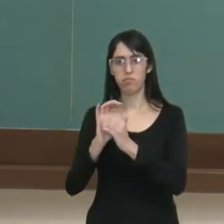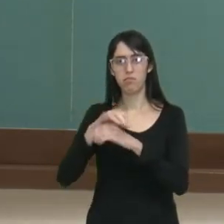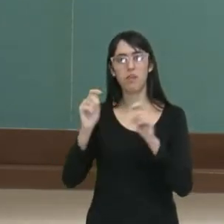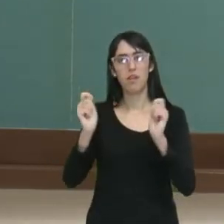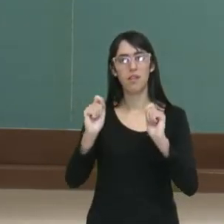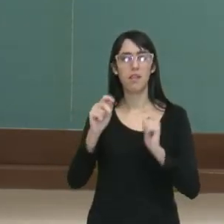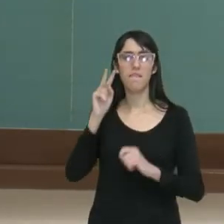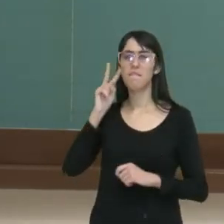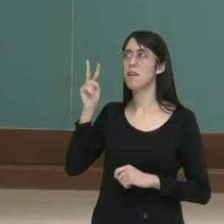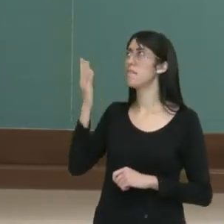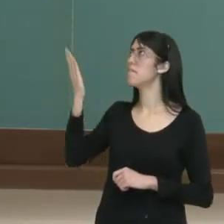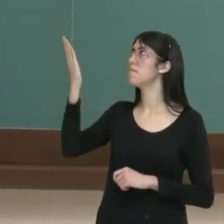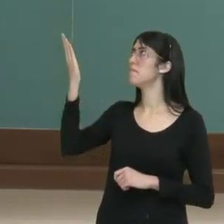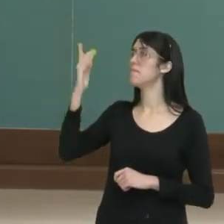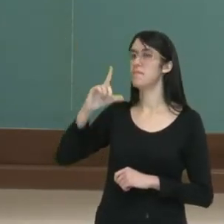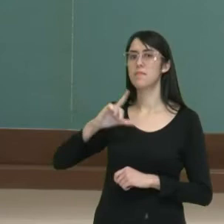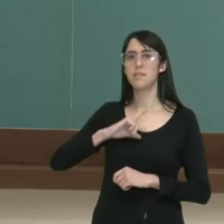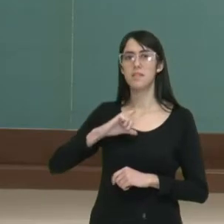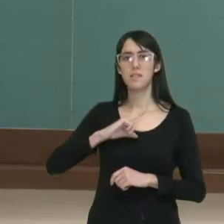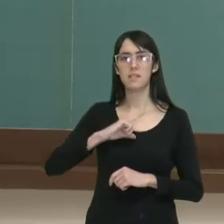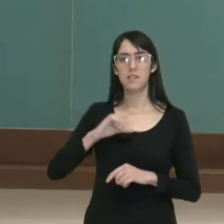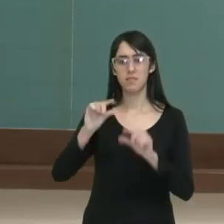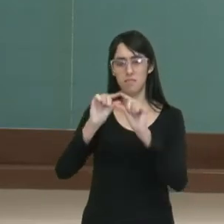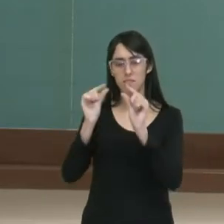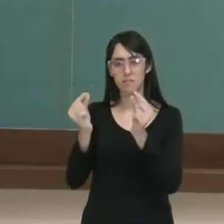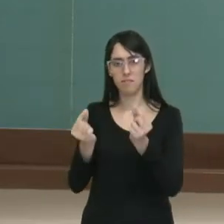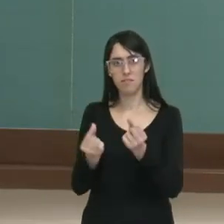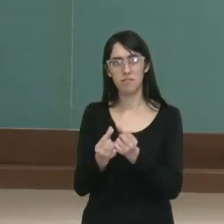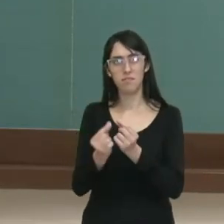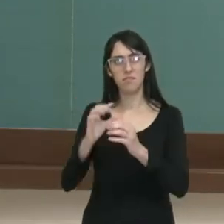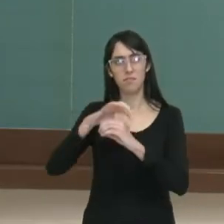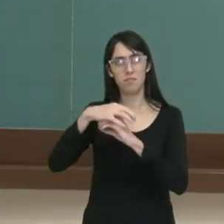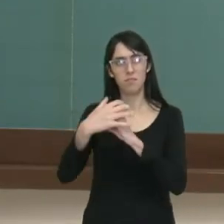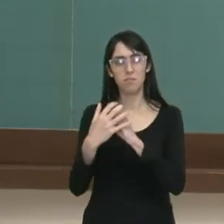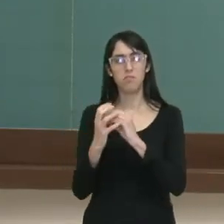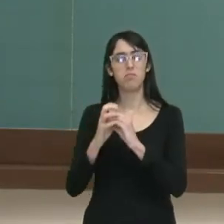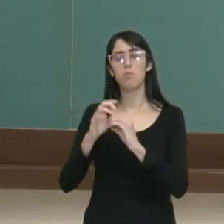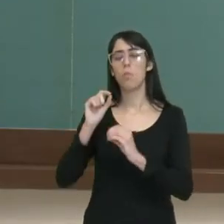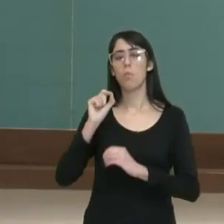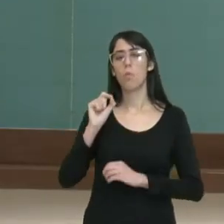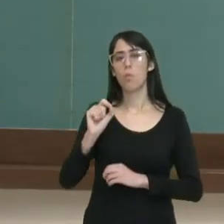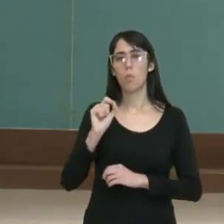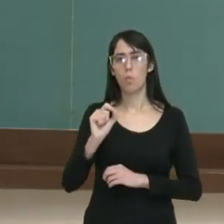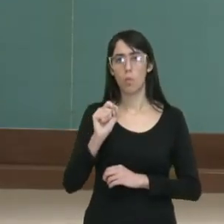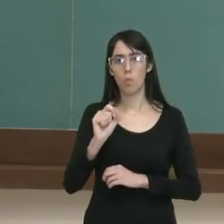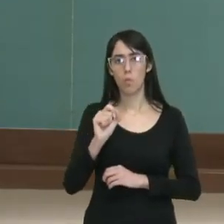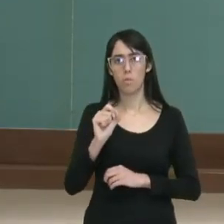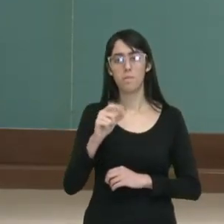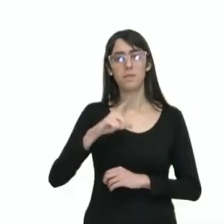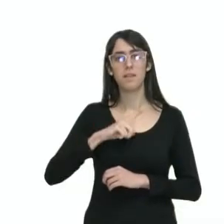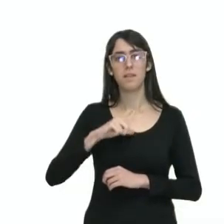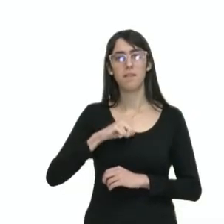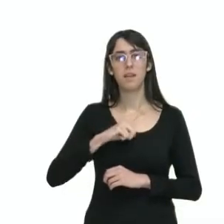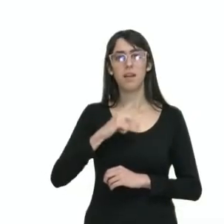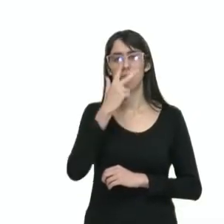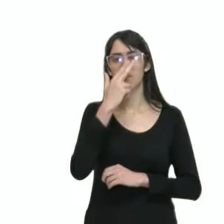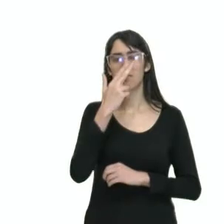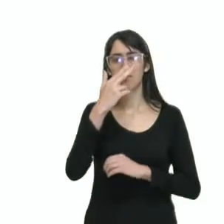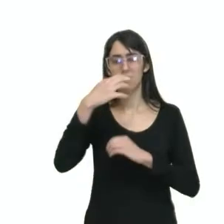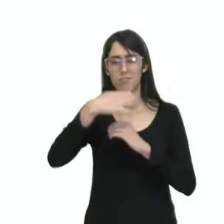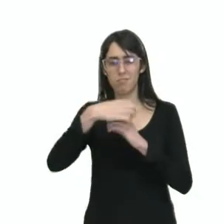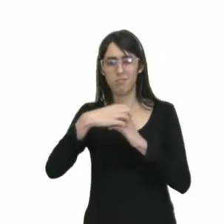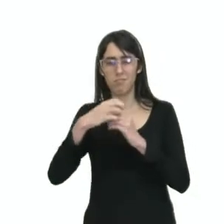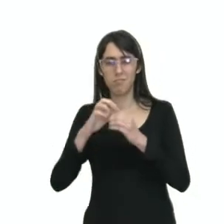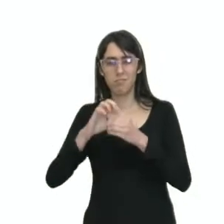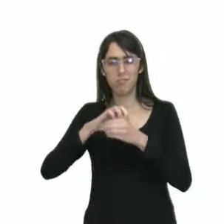consegue verificar essa delimitação. Essa delimitação possui poros e esses